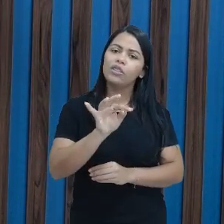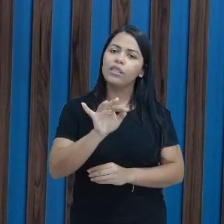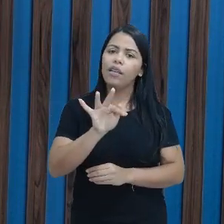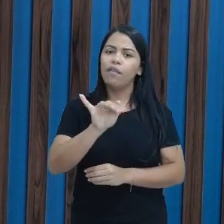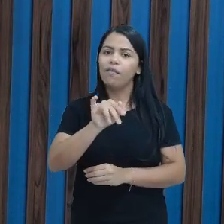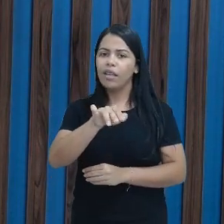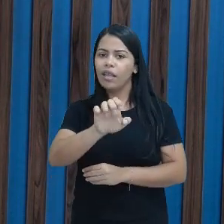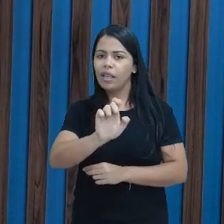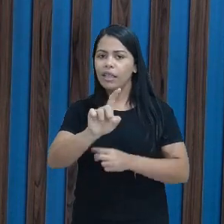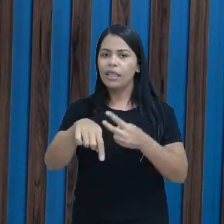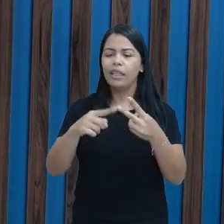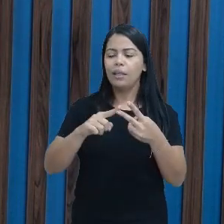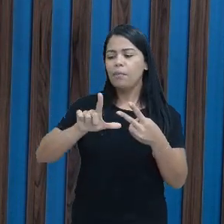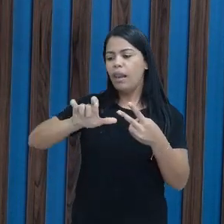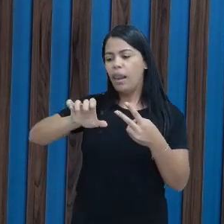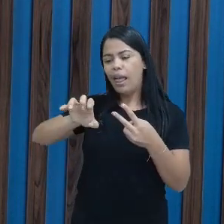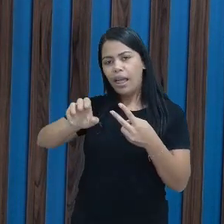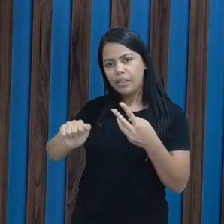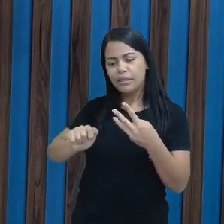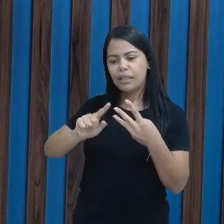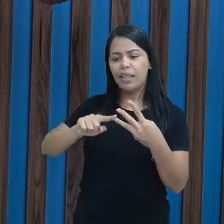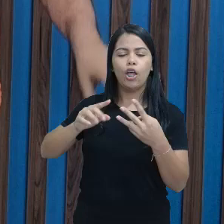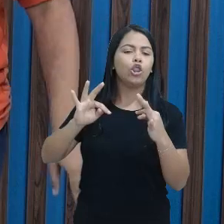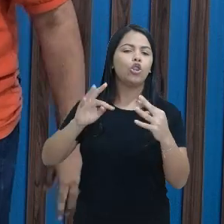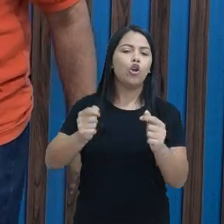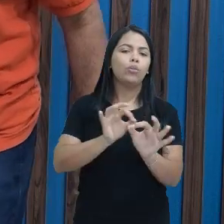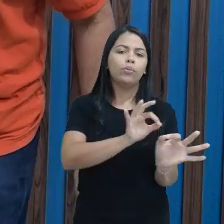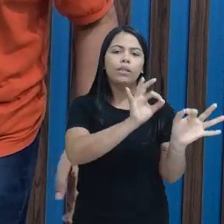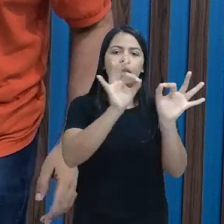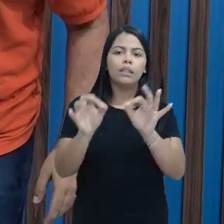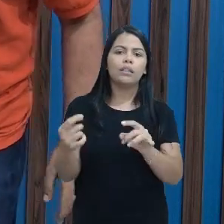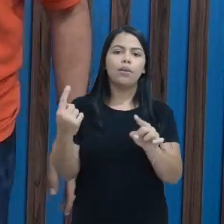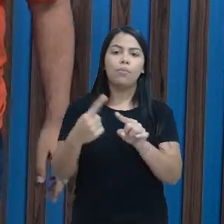Devinho, um beijo também para Liza, para quem está assistindo,